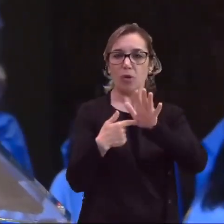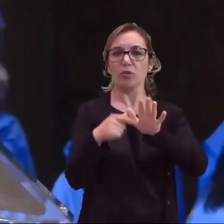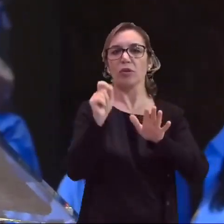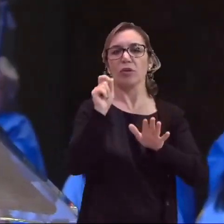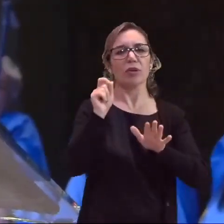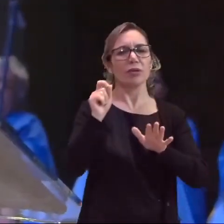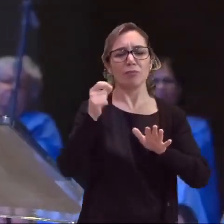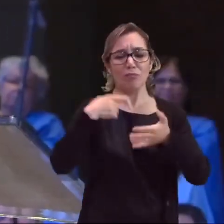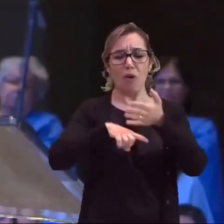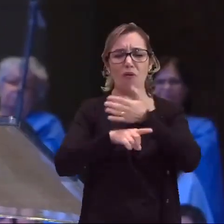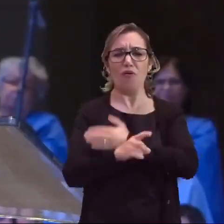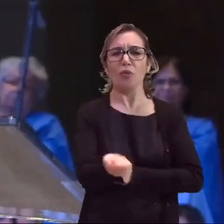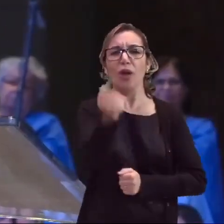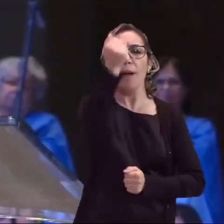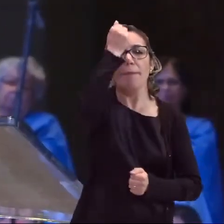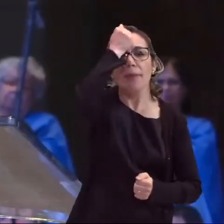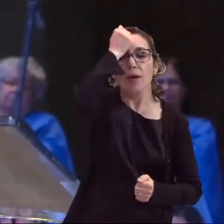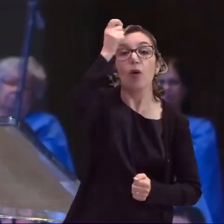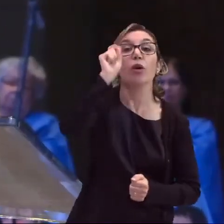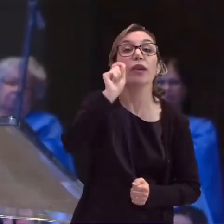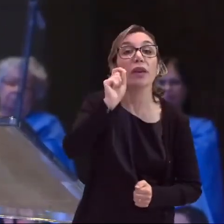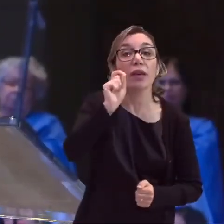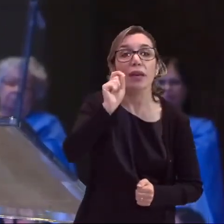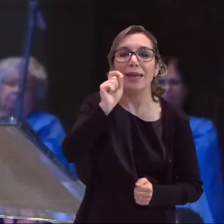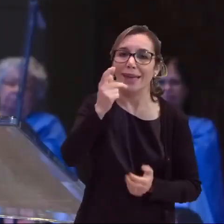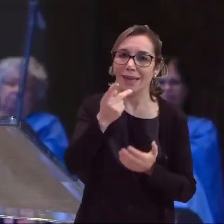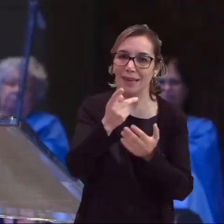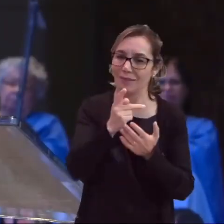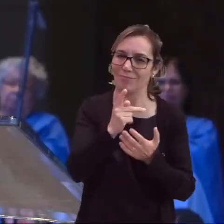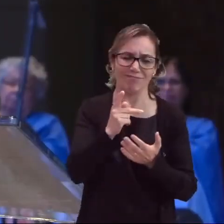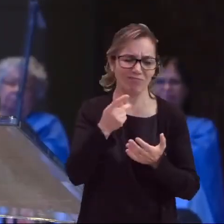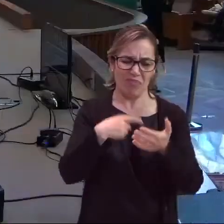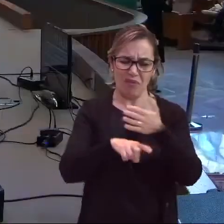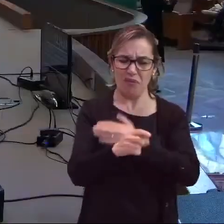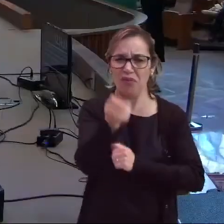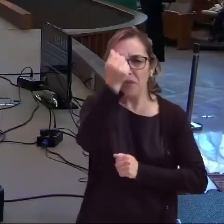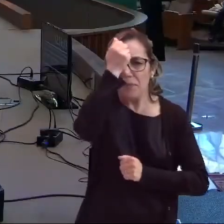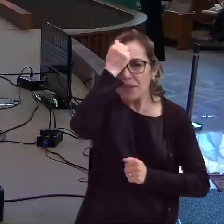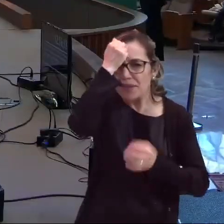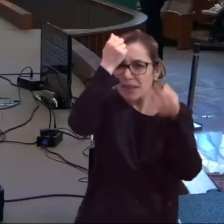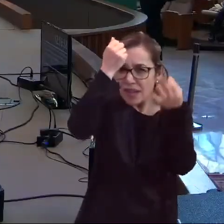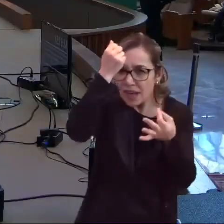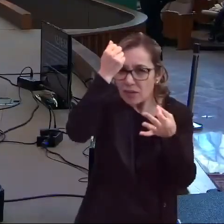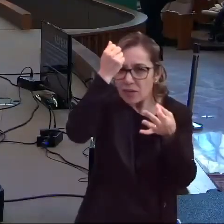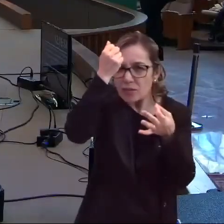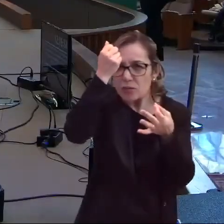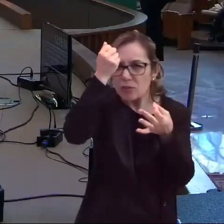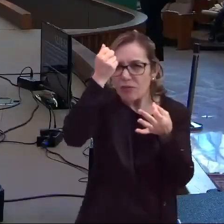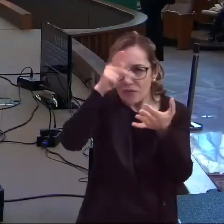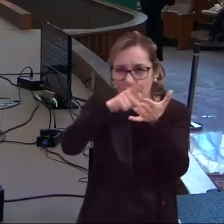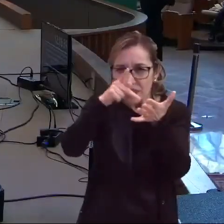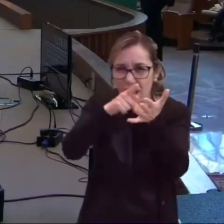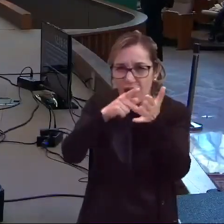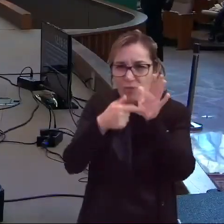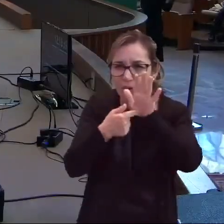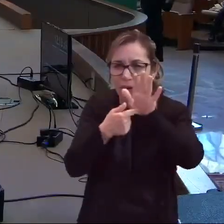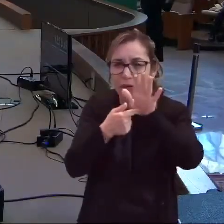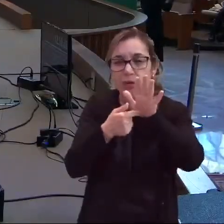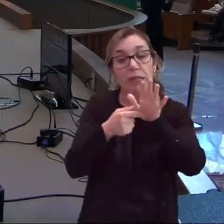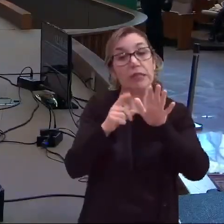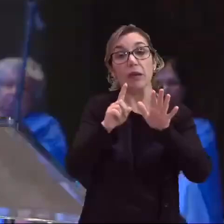é e como é que era o castigo porque Penitência significa castigo bom então você vai